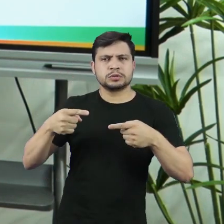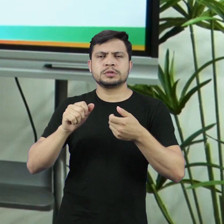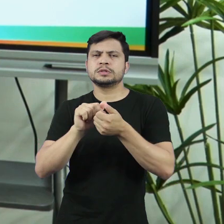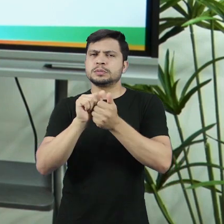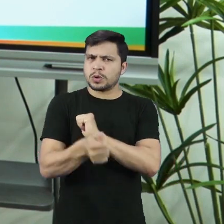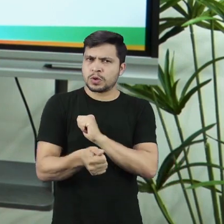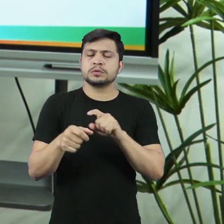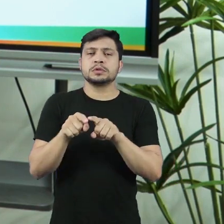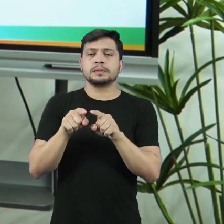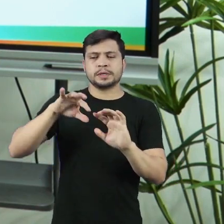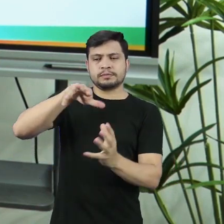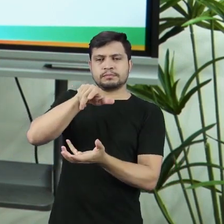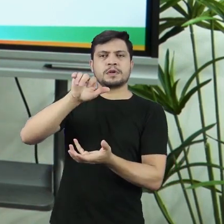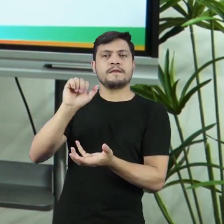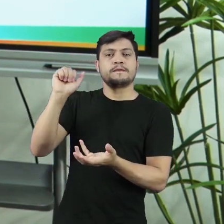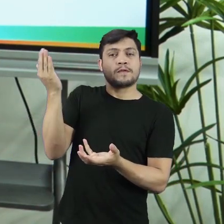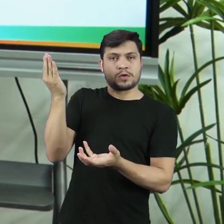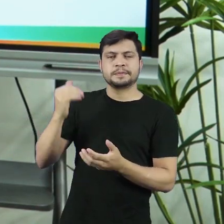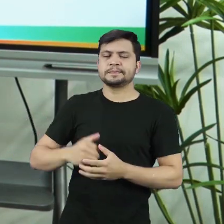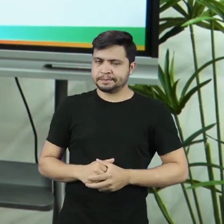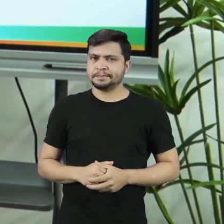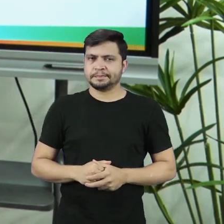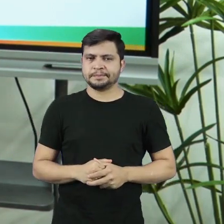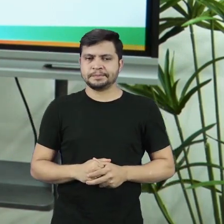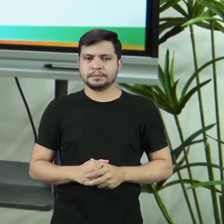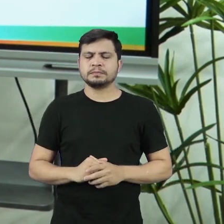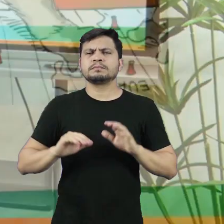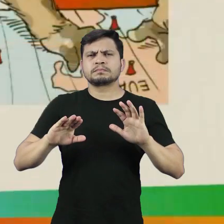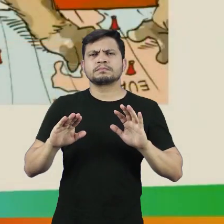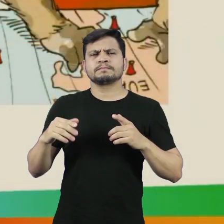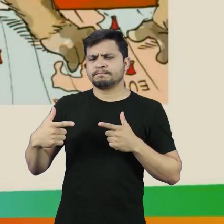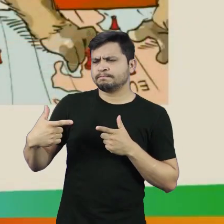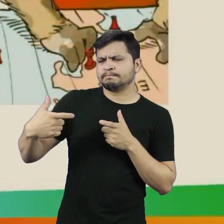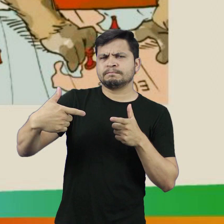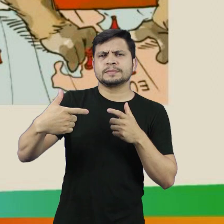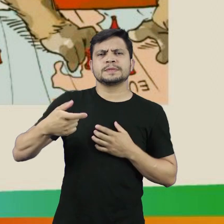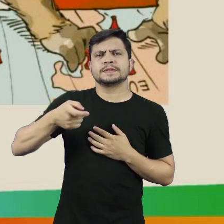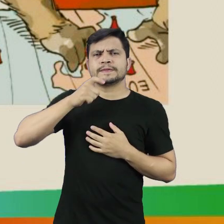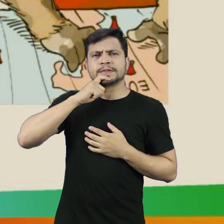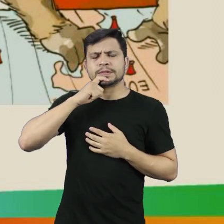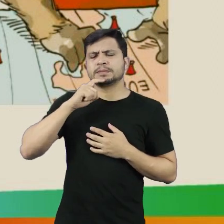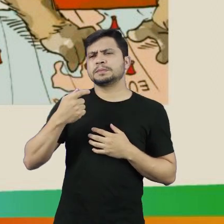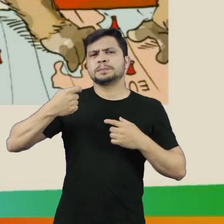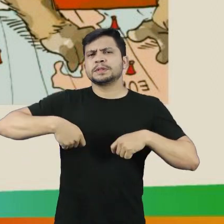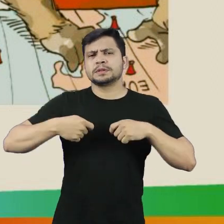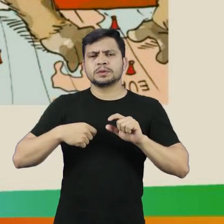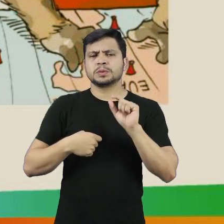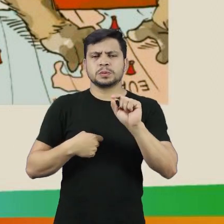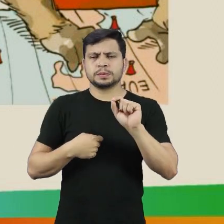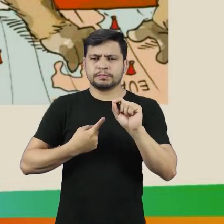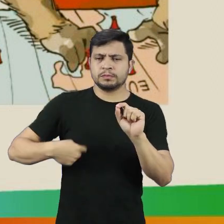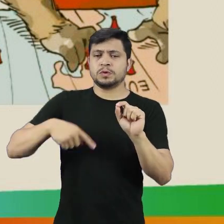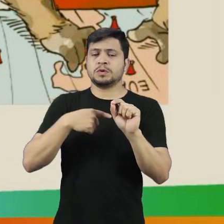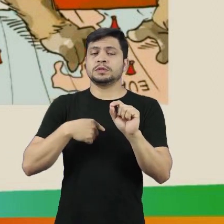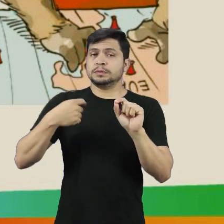nós chamamos de corrida espacial. Neto, Guerra Fria entre Estados Unidos e União Soviética, é preciso que a gente retome e